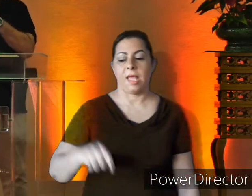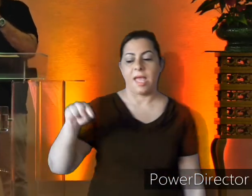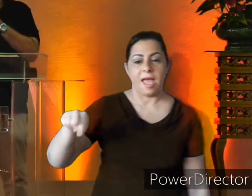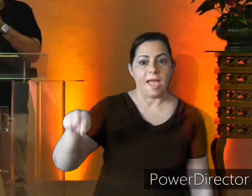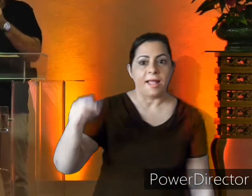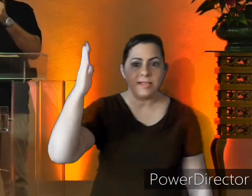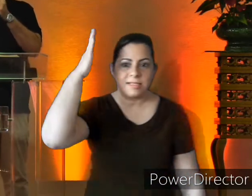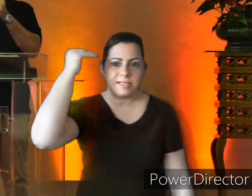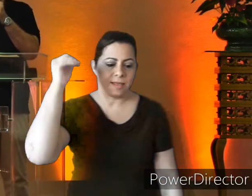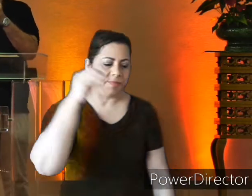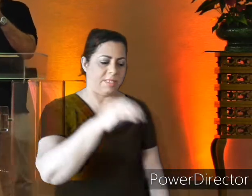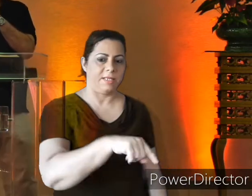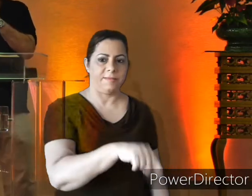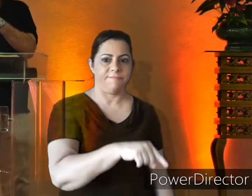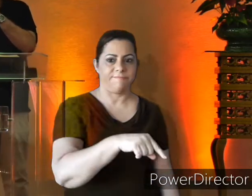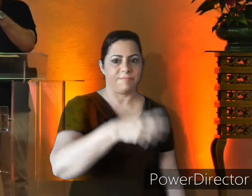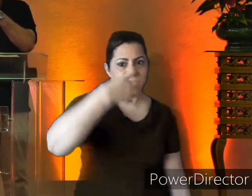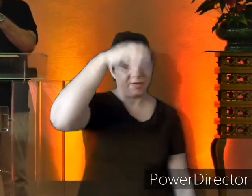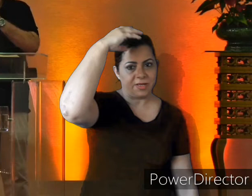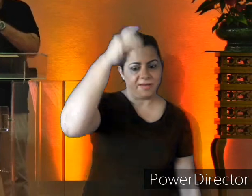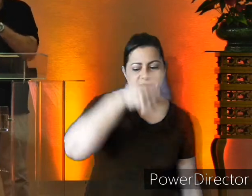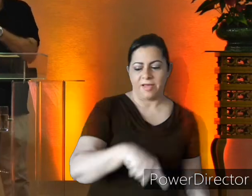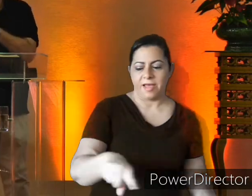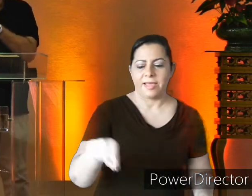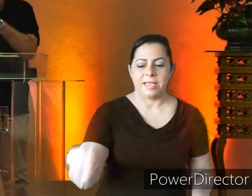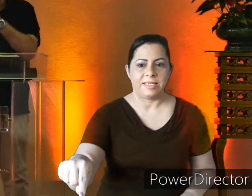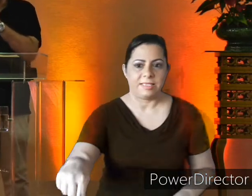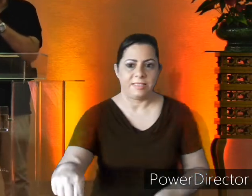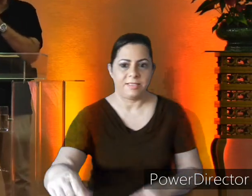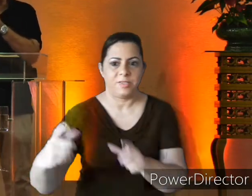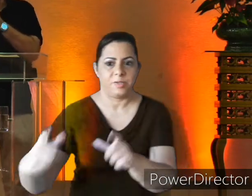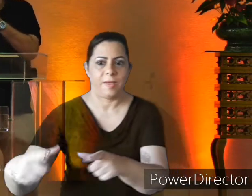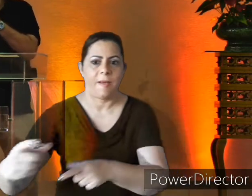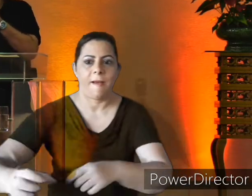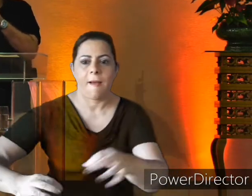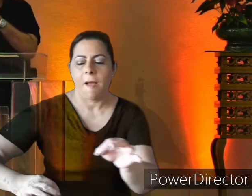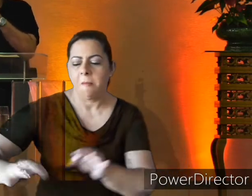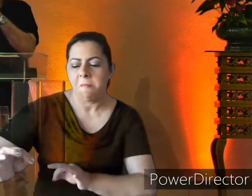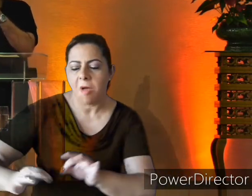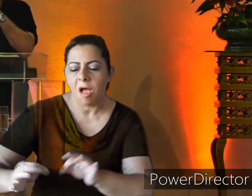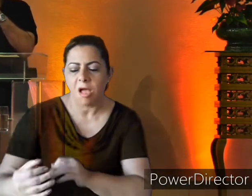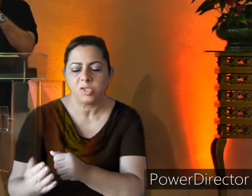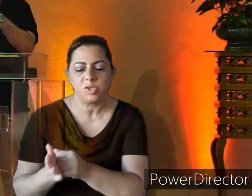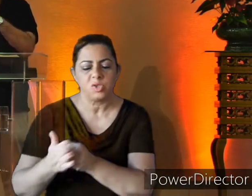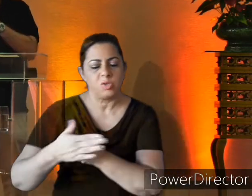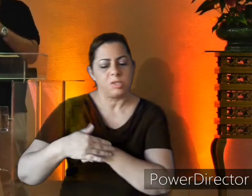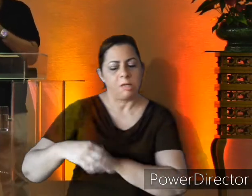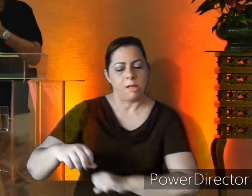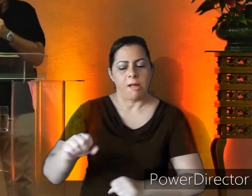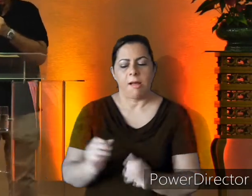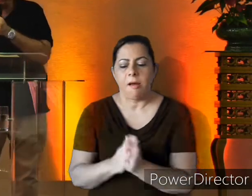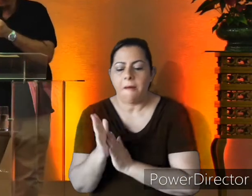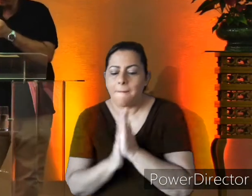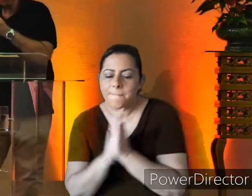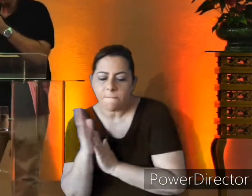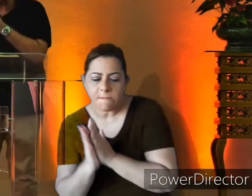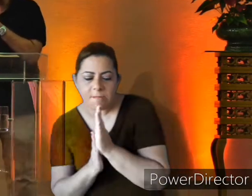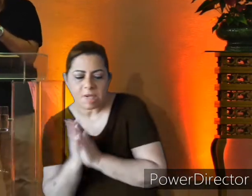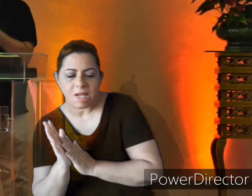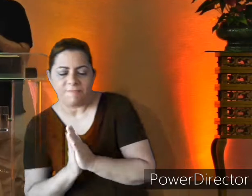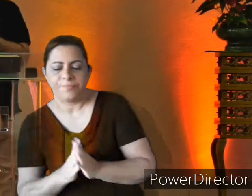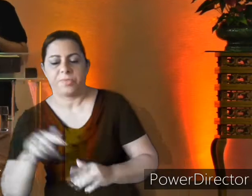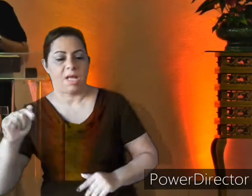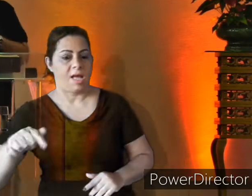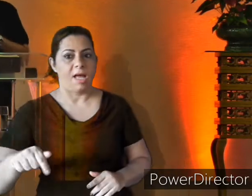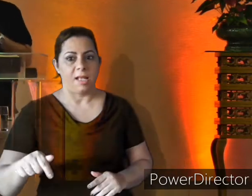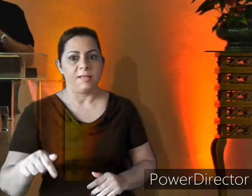para matar o rei de Israel, para ferir o exército de Israel. E a Bíblia fala que não foi apenas